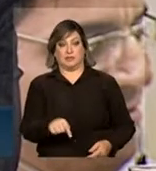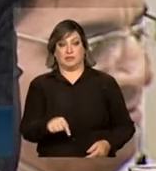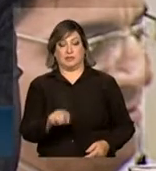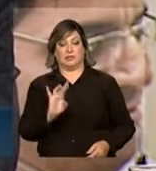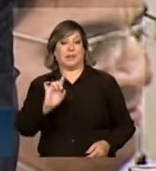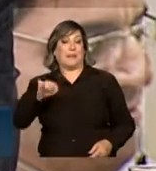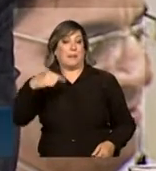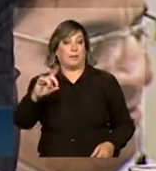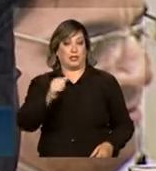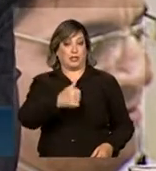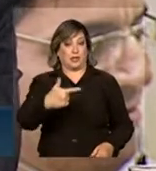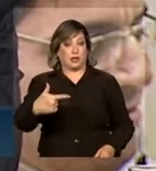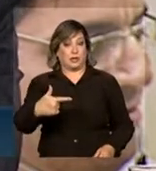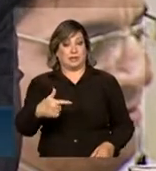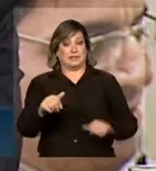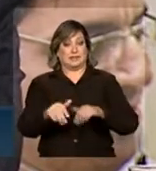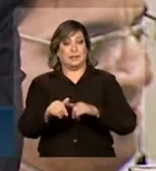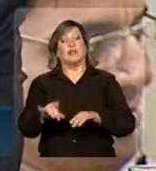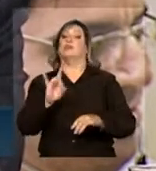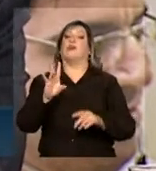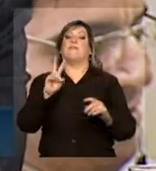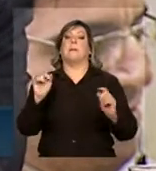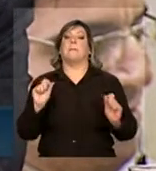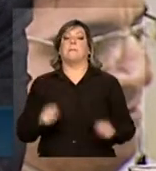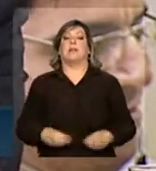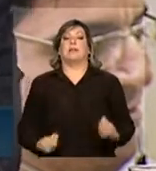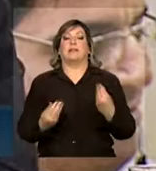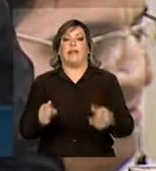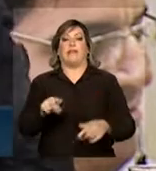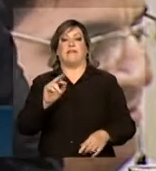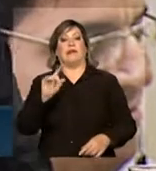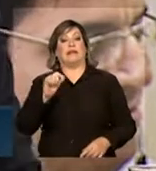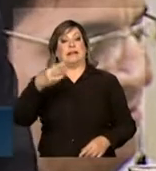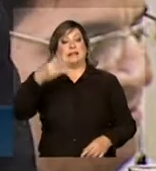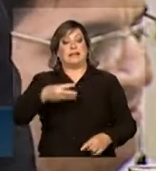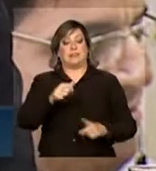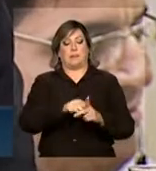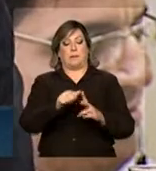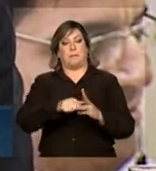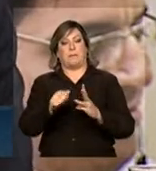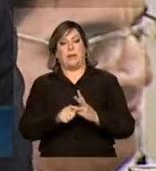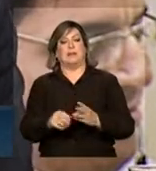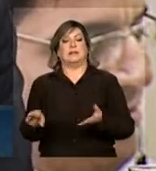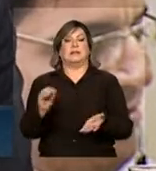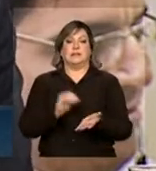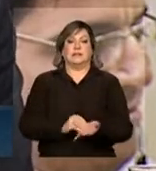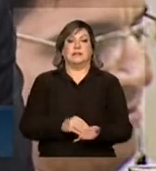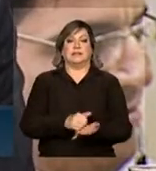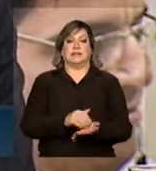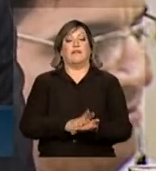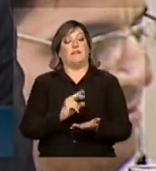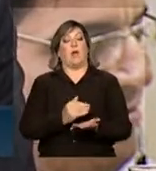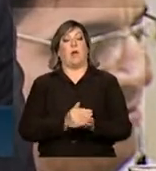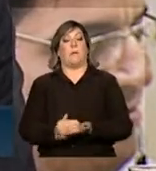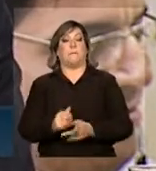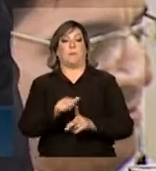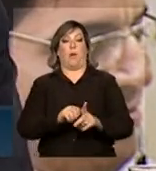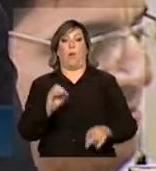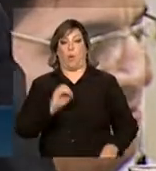do dia 12 de Setembro el só vai poder ofertar Essa vaga no terceiro mês de inscrições que vai começar no mês de outubro